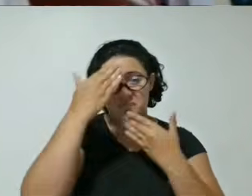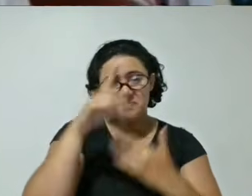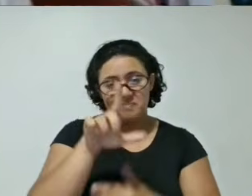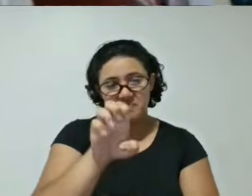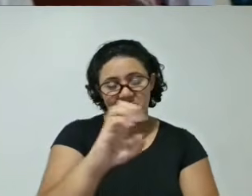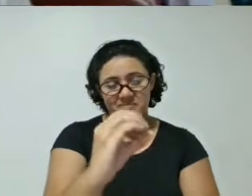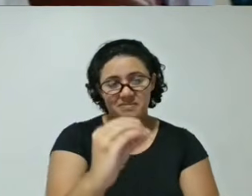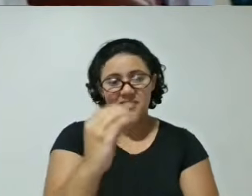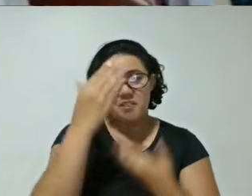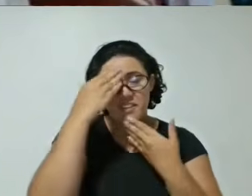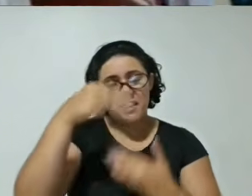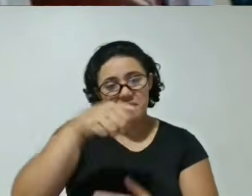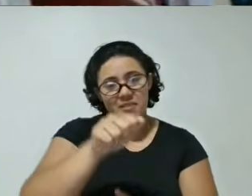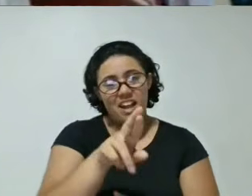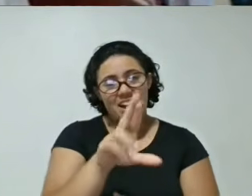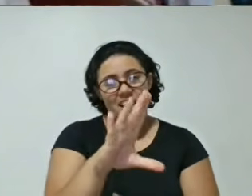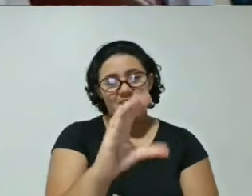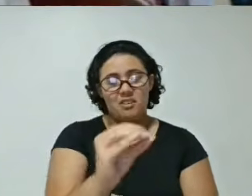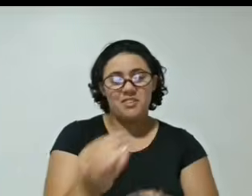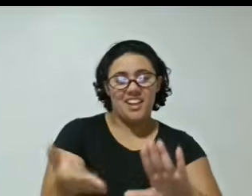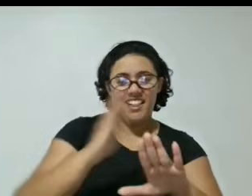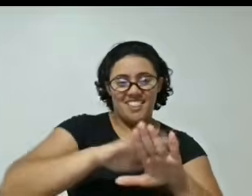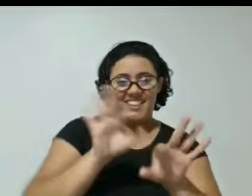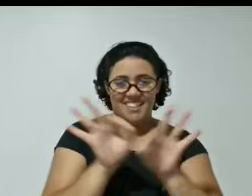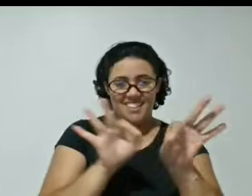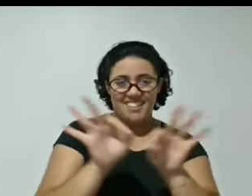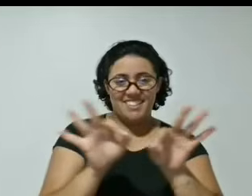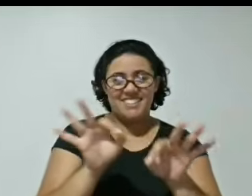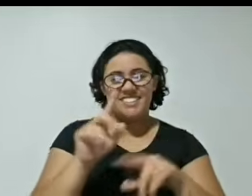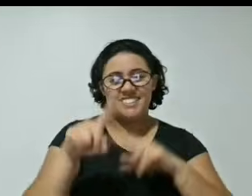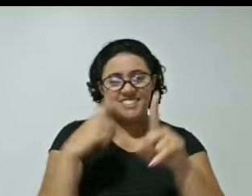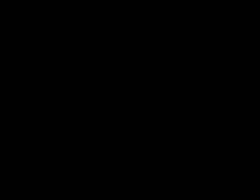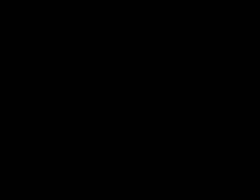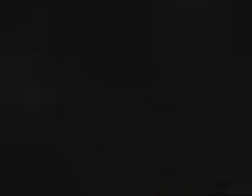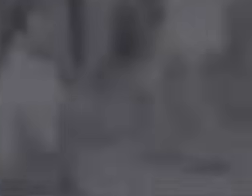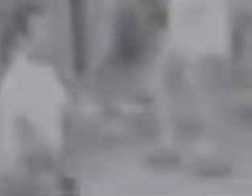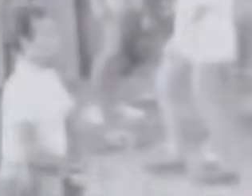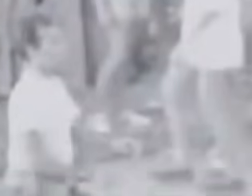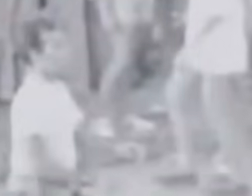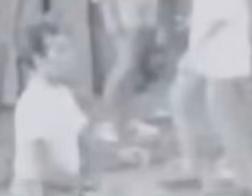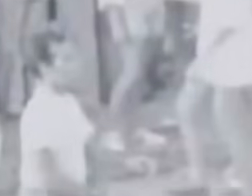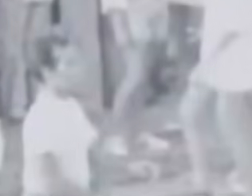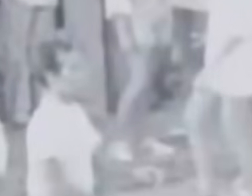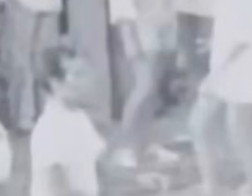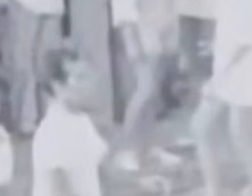Marco Lobo. Tá aí nos bastidores. Até mais. Tudo de bom.